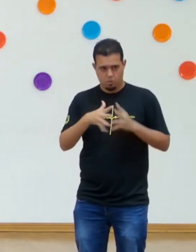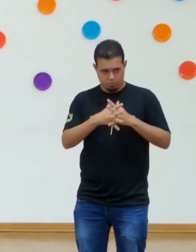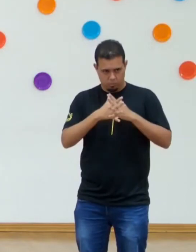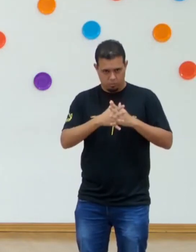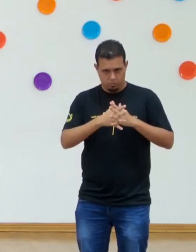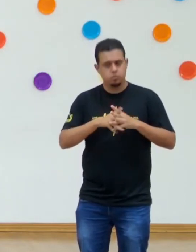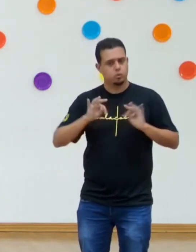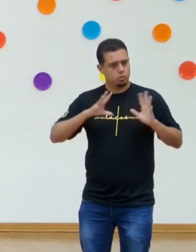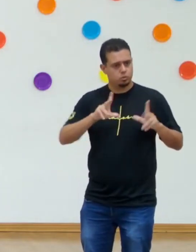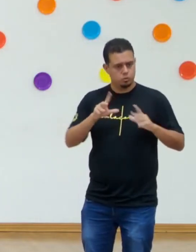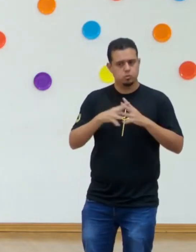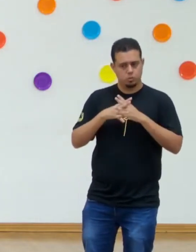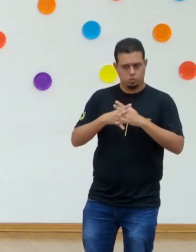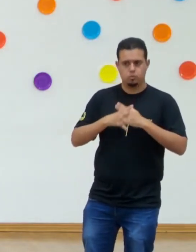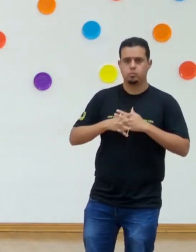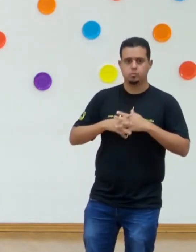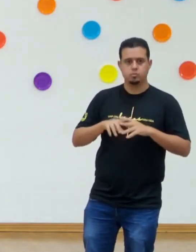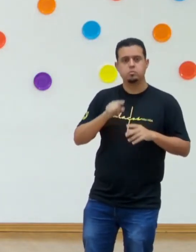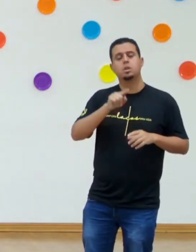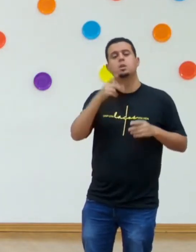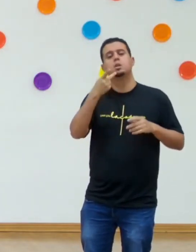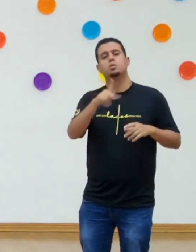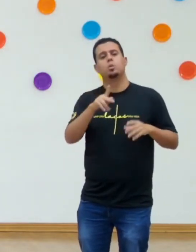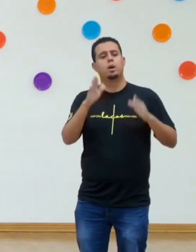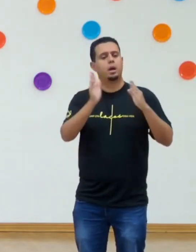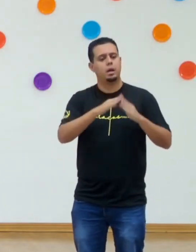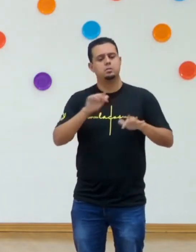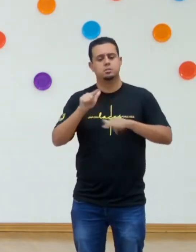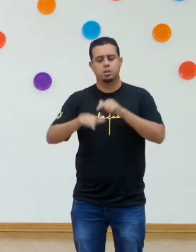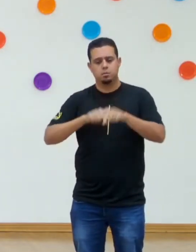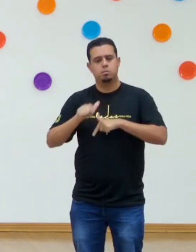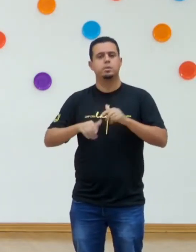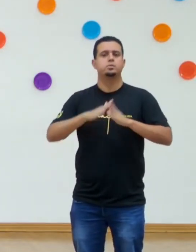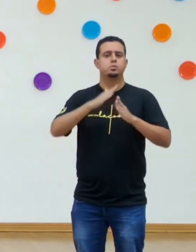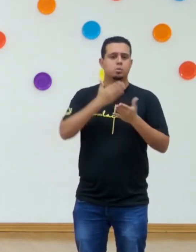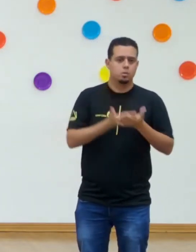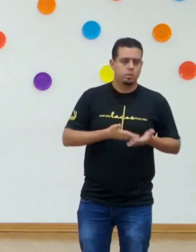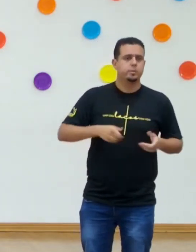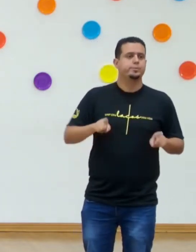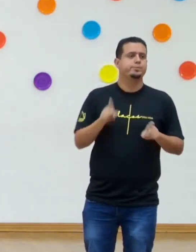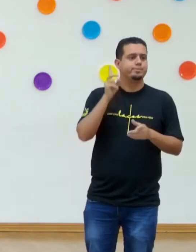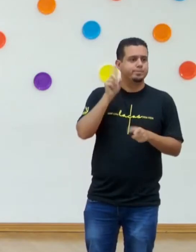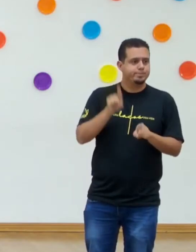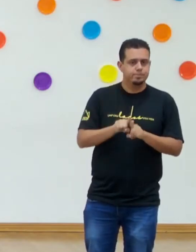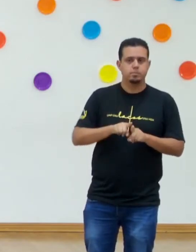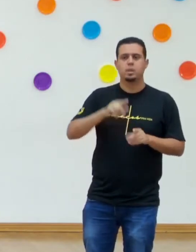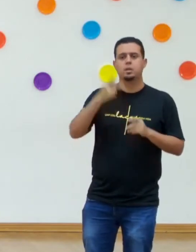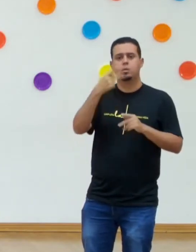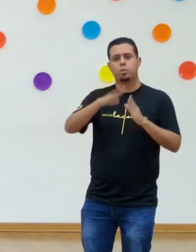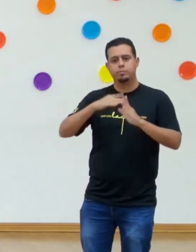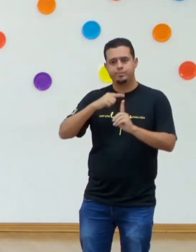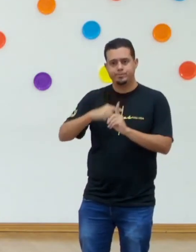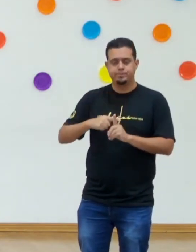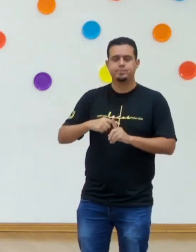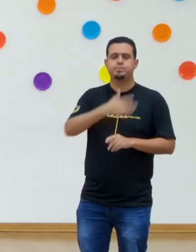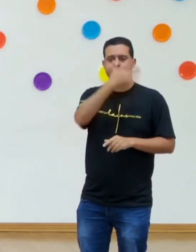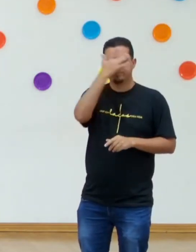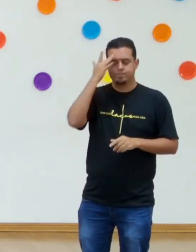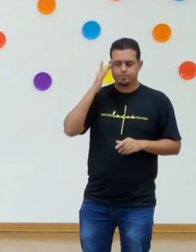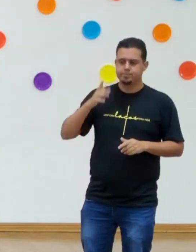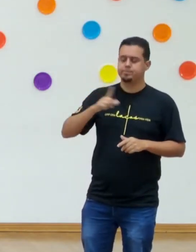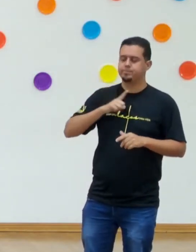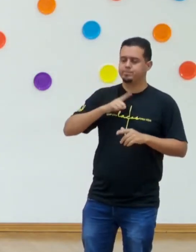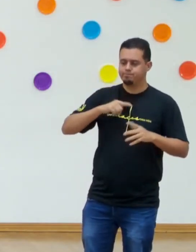nós temos. Eles estão em sua casa, no trabalho, na escola e mesmo em sua igreja. Tensões nos cercam, assim